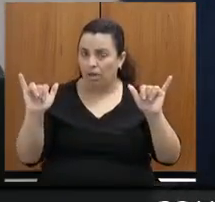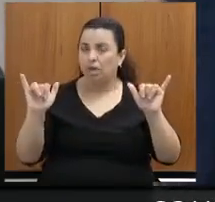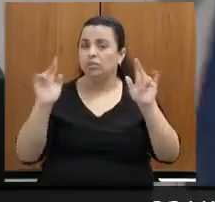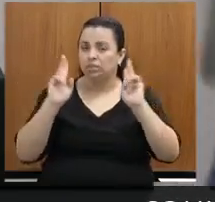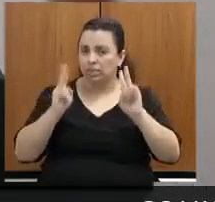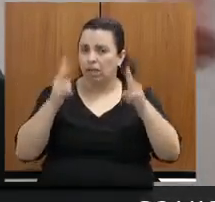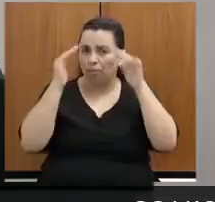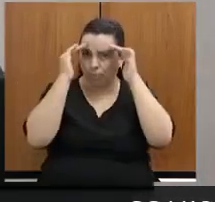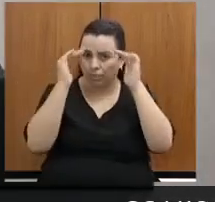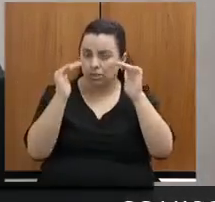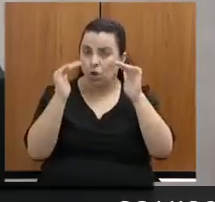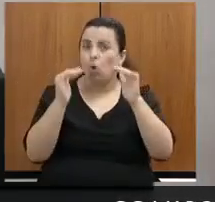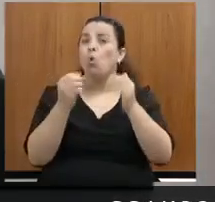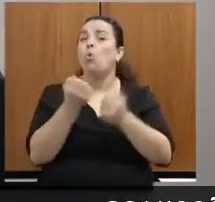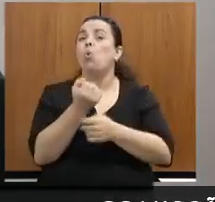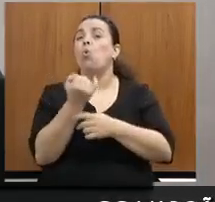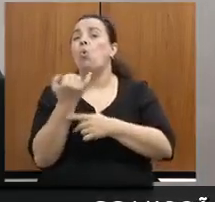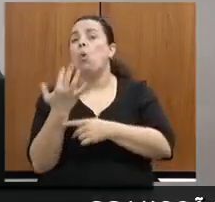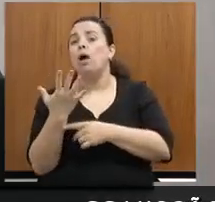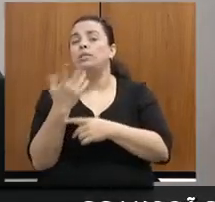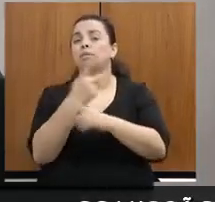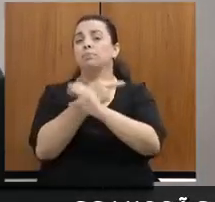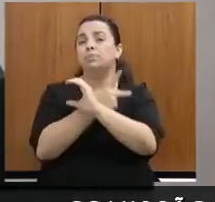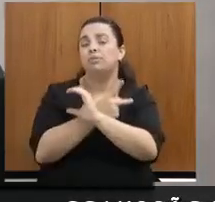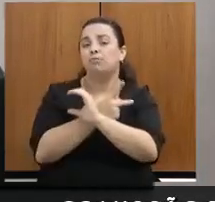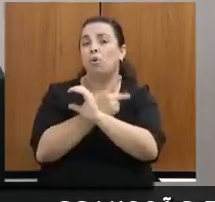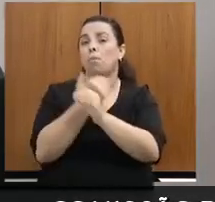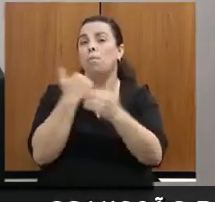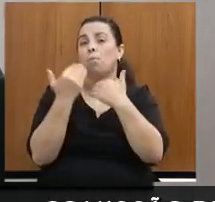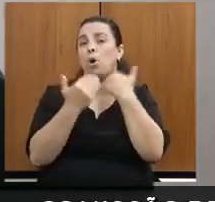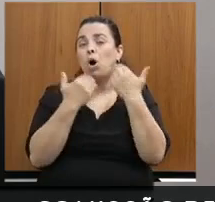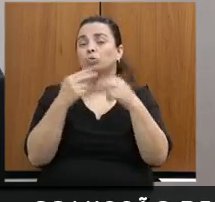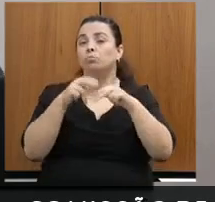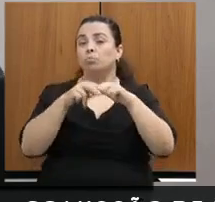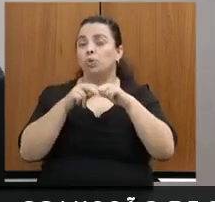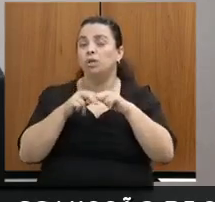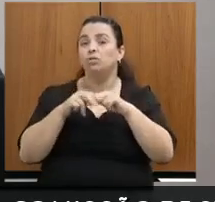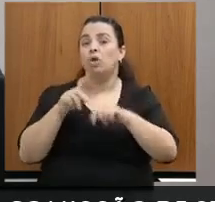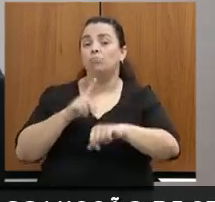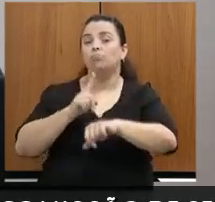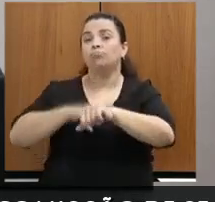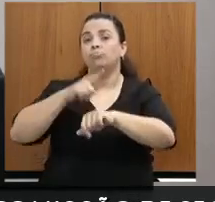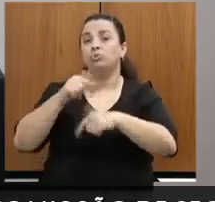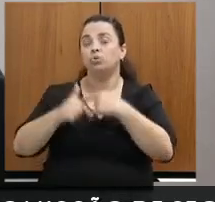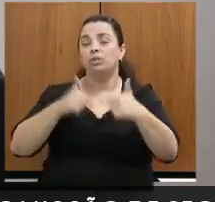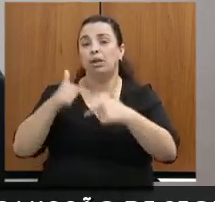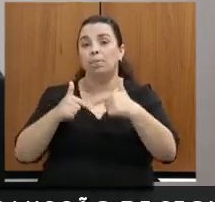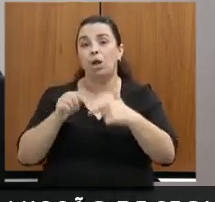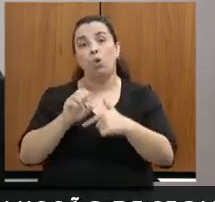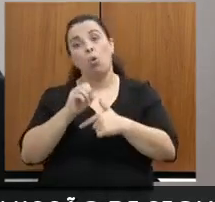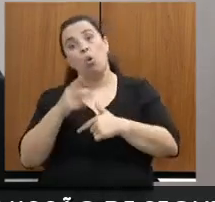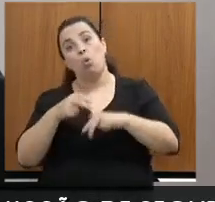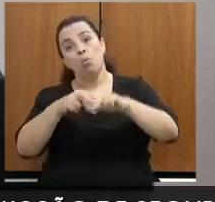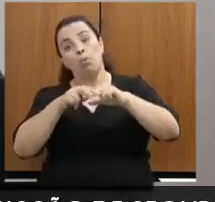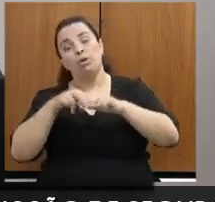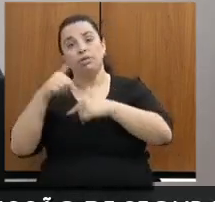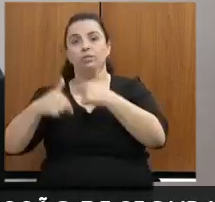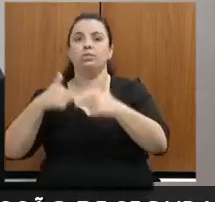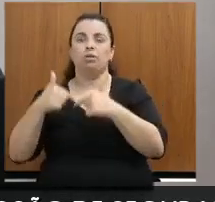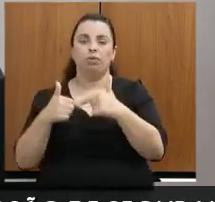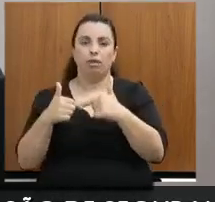deputado o número de policiais civis mortos em serviço ou em razão da e